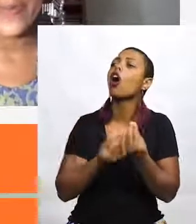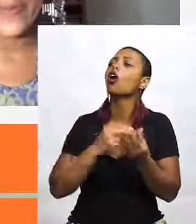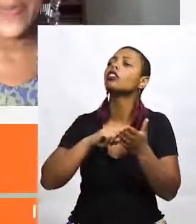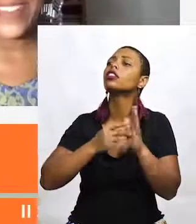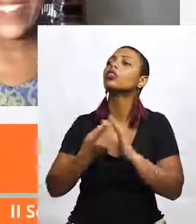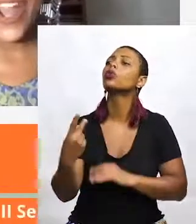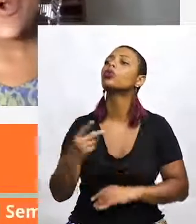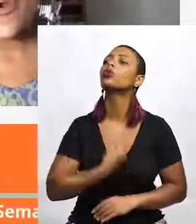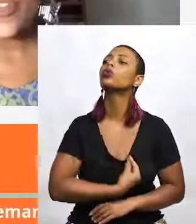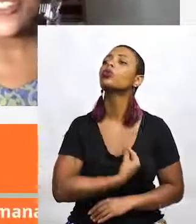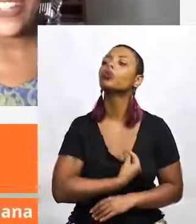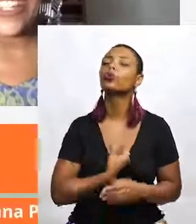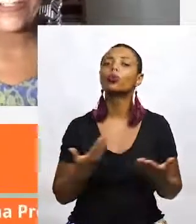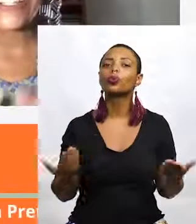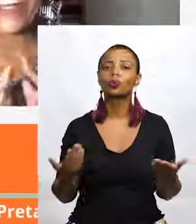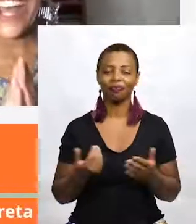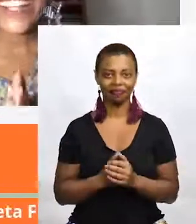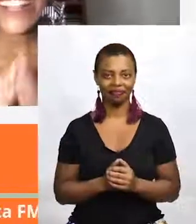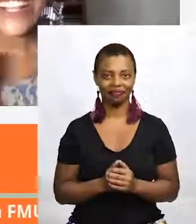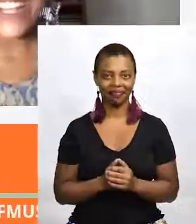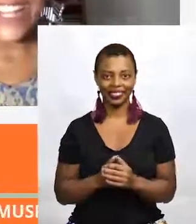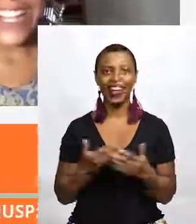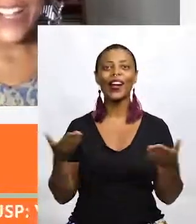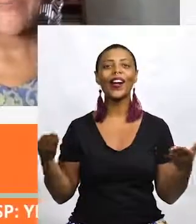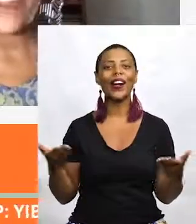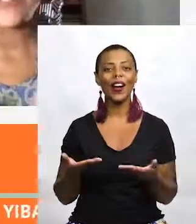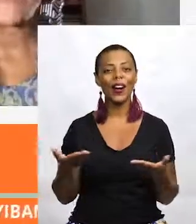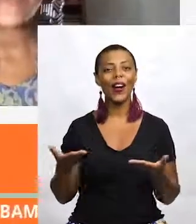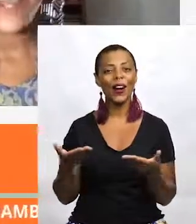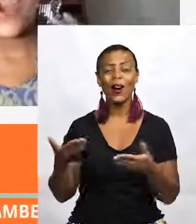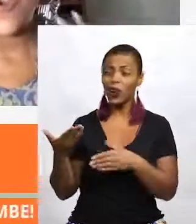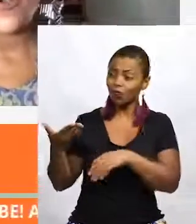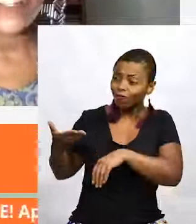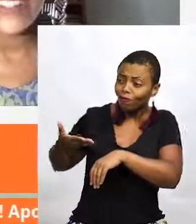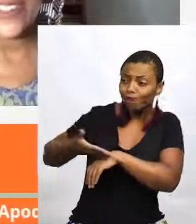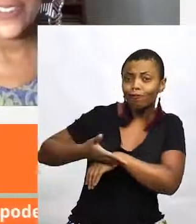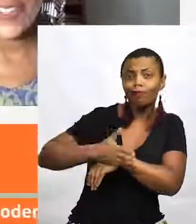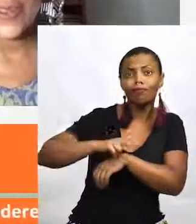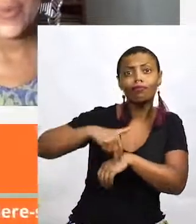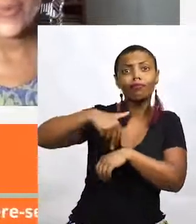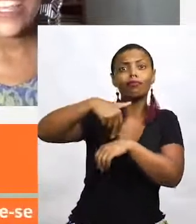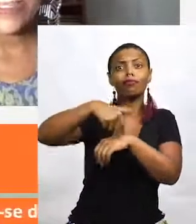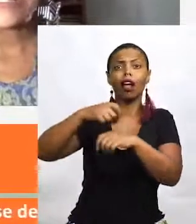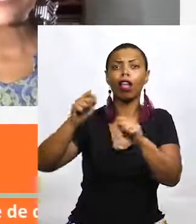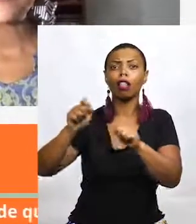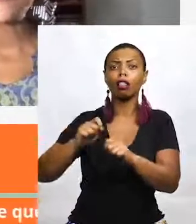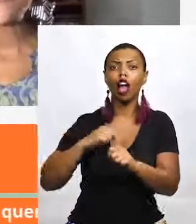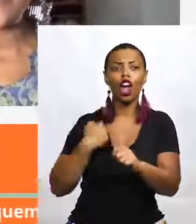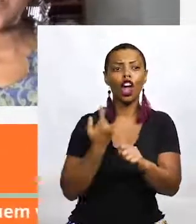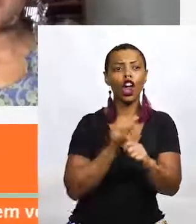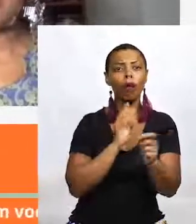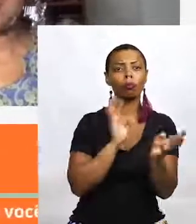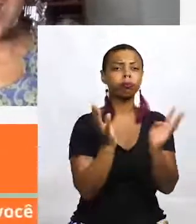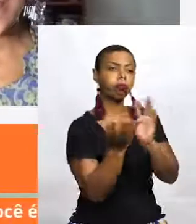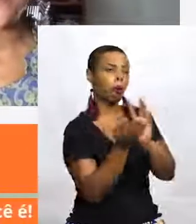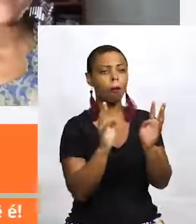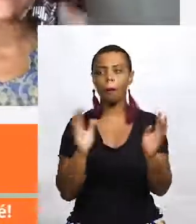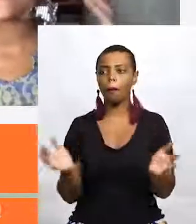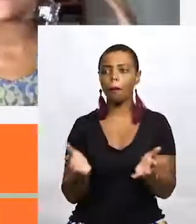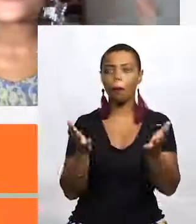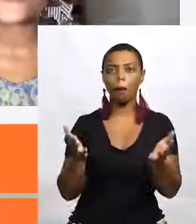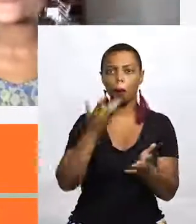existência? Hoje estarás aqui, para inspirar a roda do nosso quilombo. Seja a gente daqui ou de